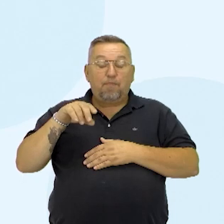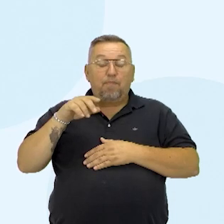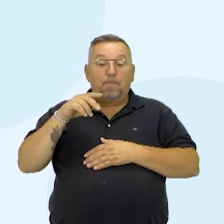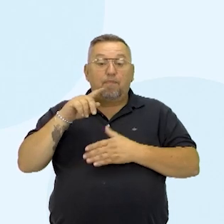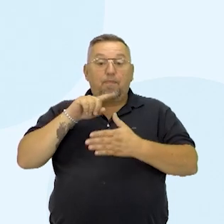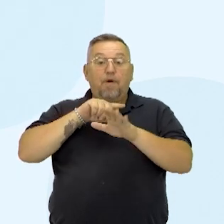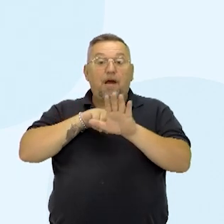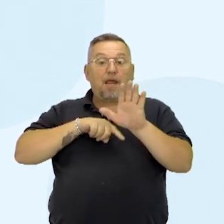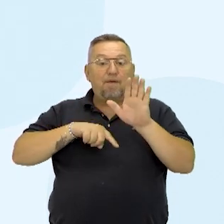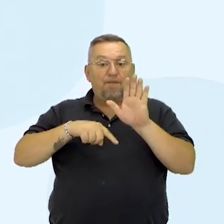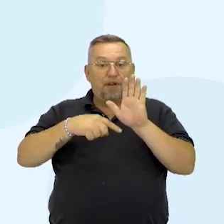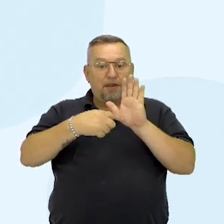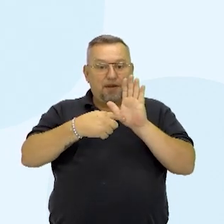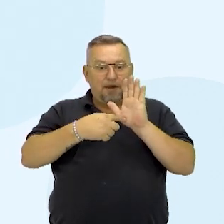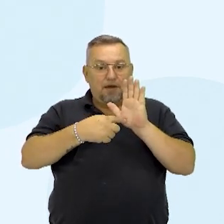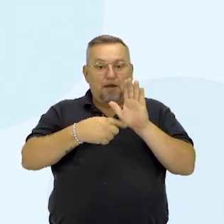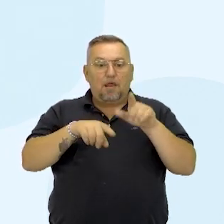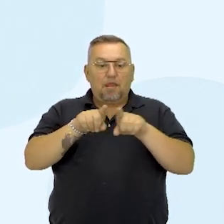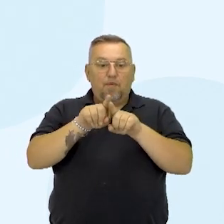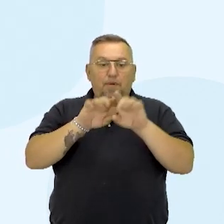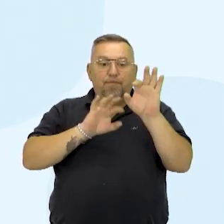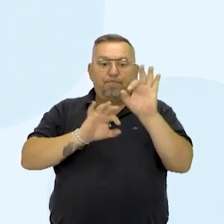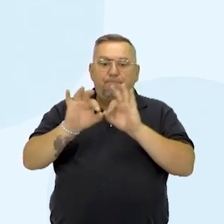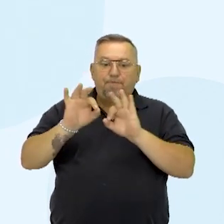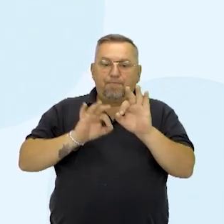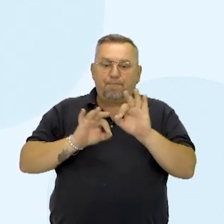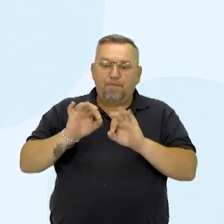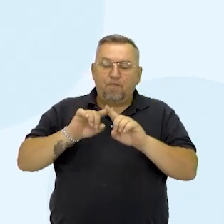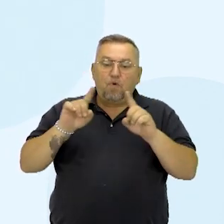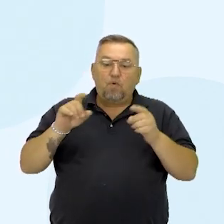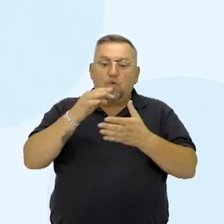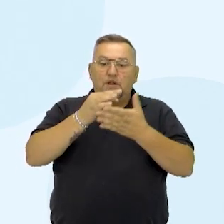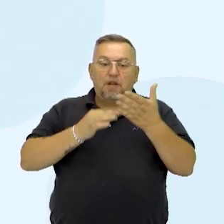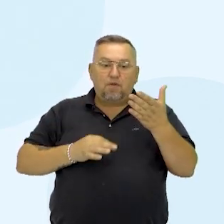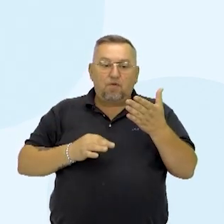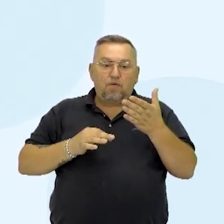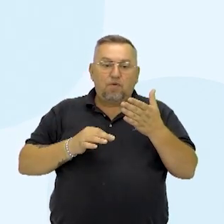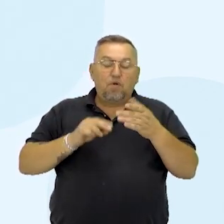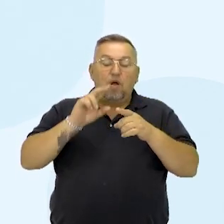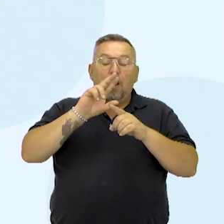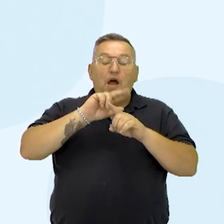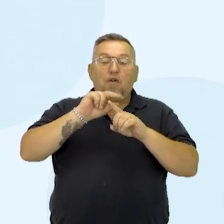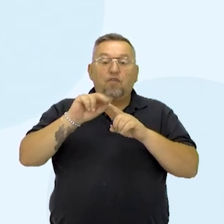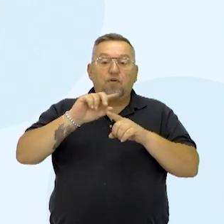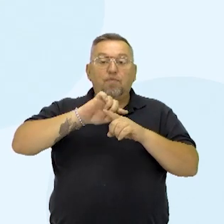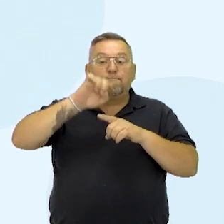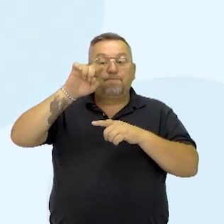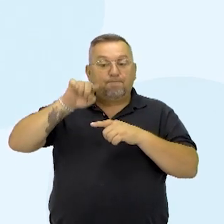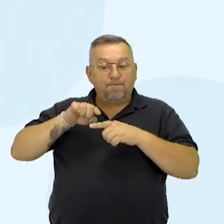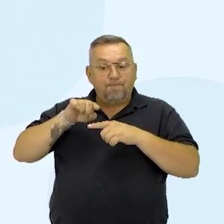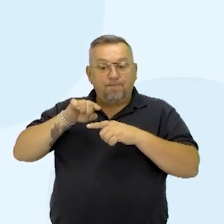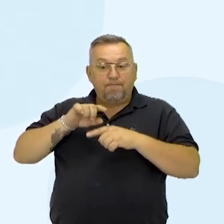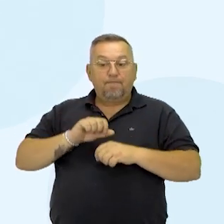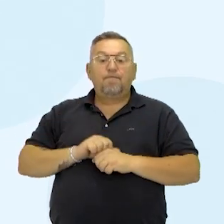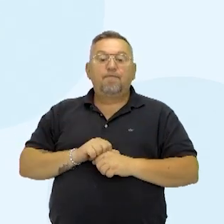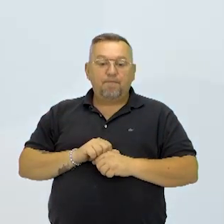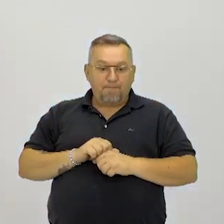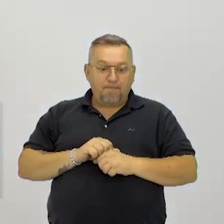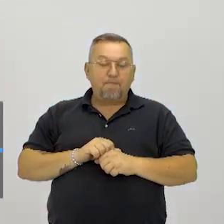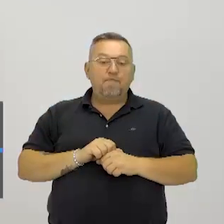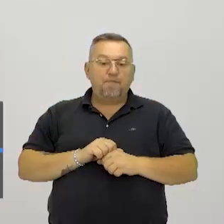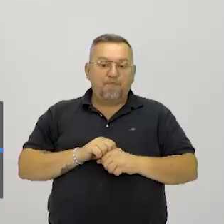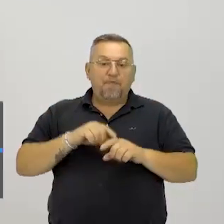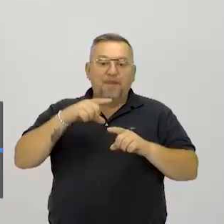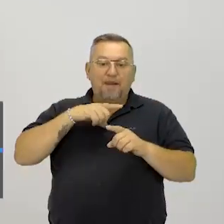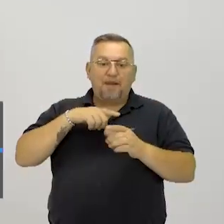e paráfrases, planejar a estruturação da produção textual. O artigo de divulgação